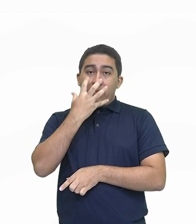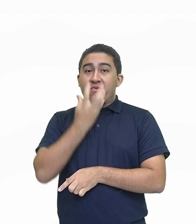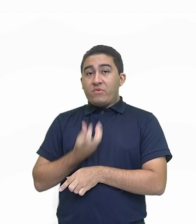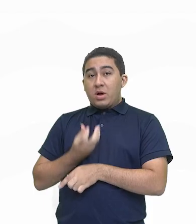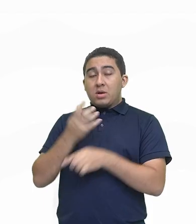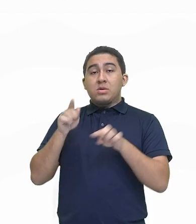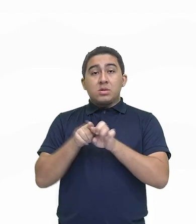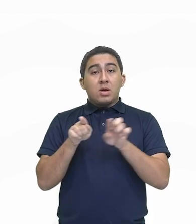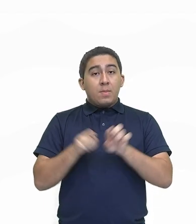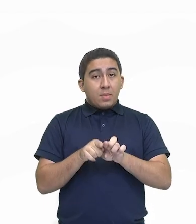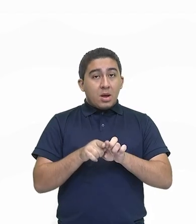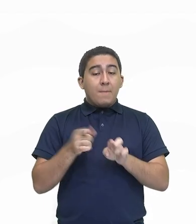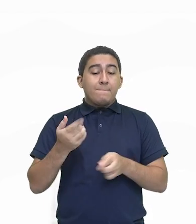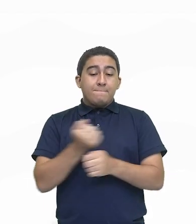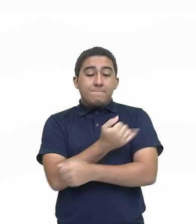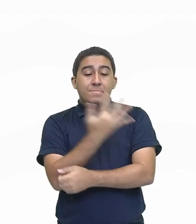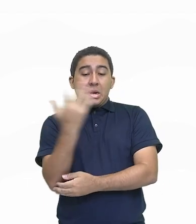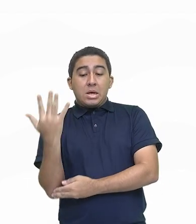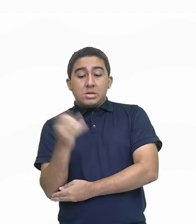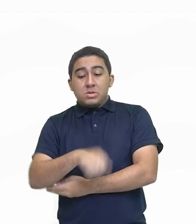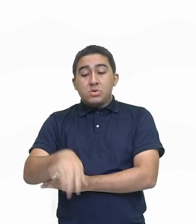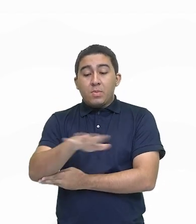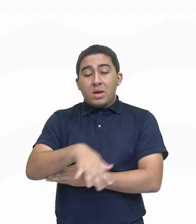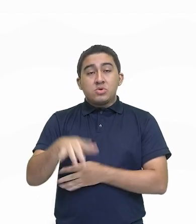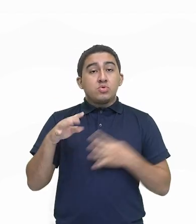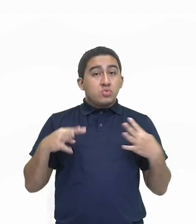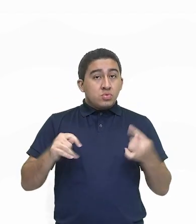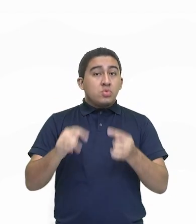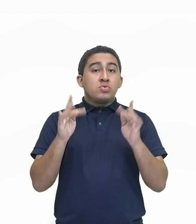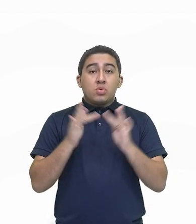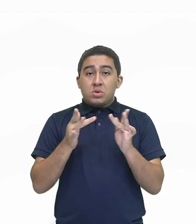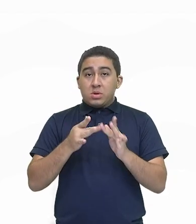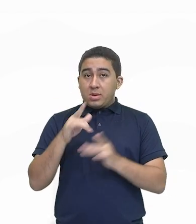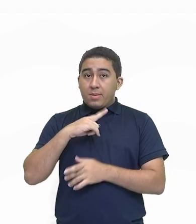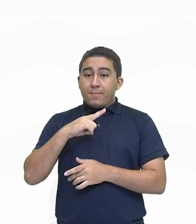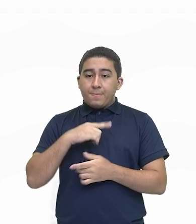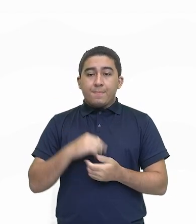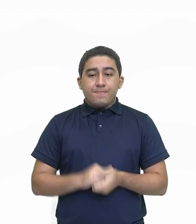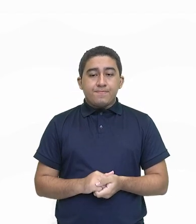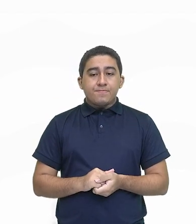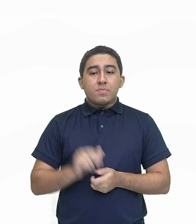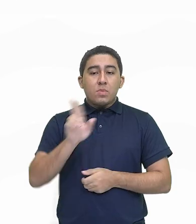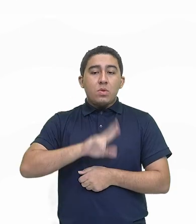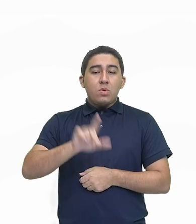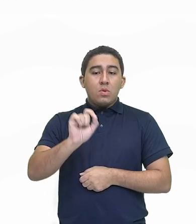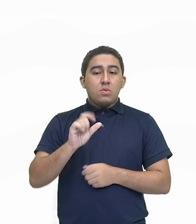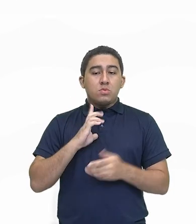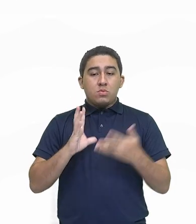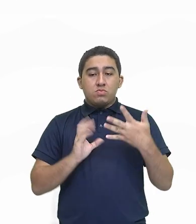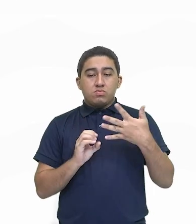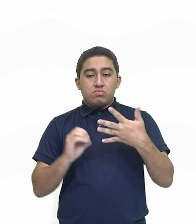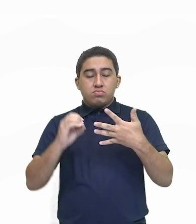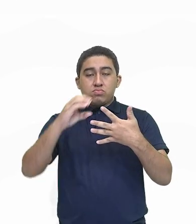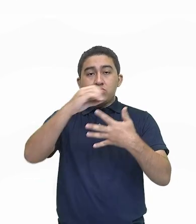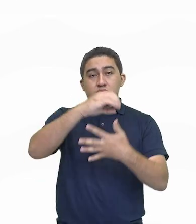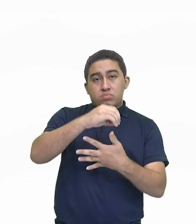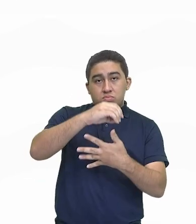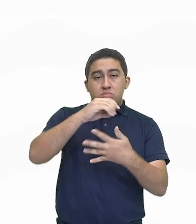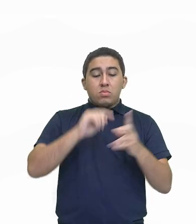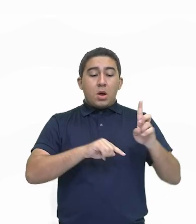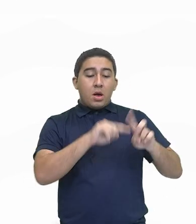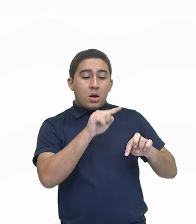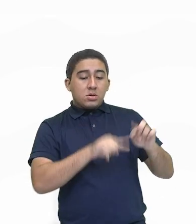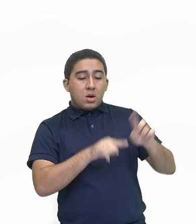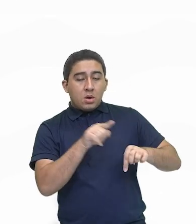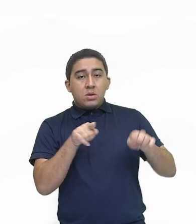ali naquele ambiente, todos estão interagindo entre si. Através da cadeia trófica, a